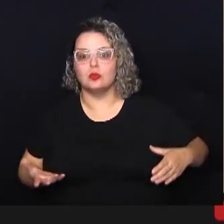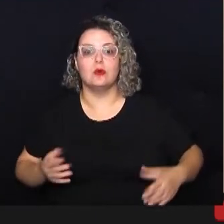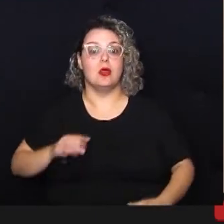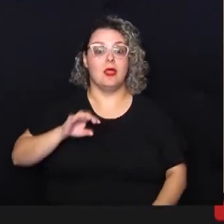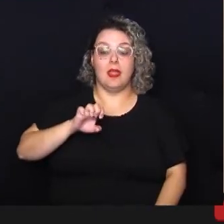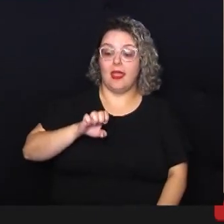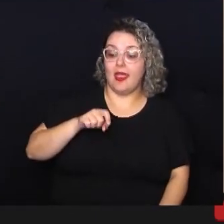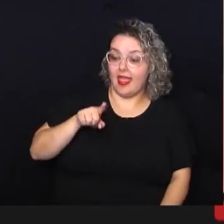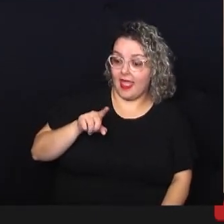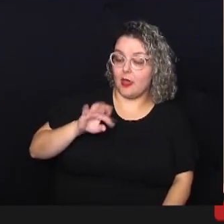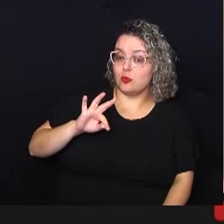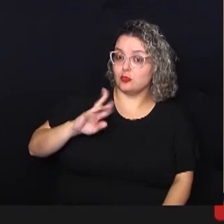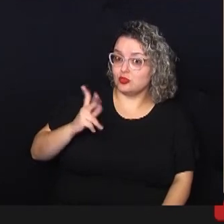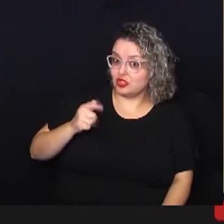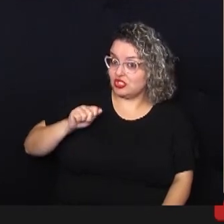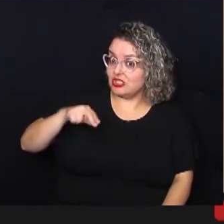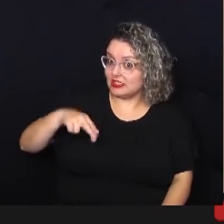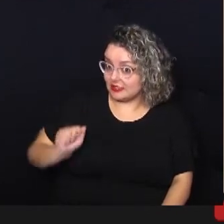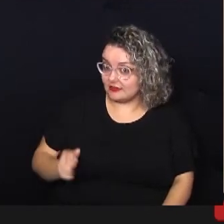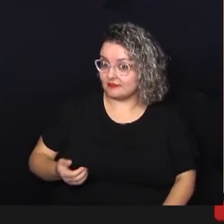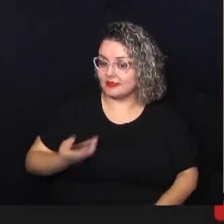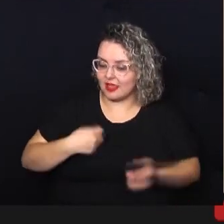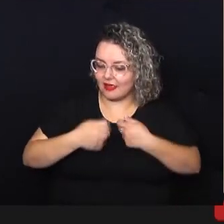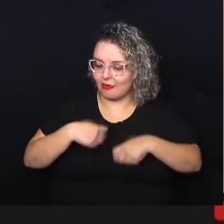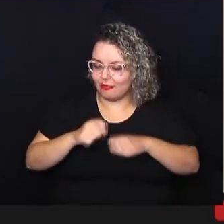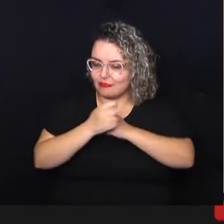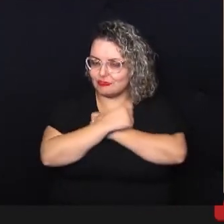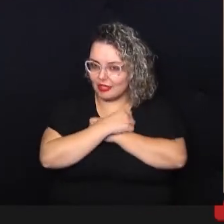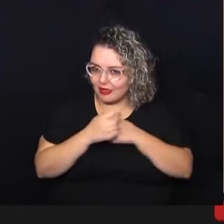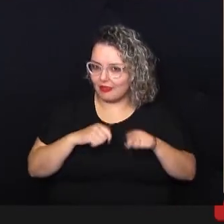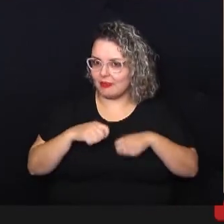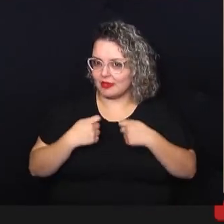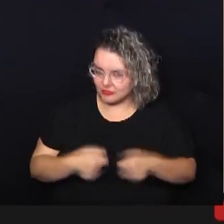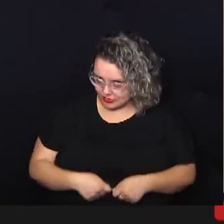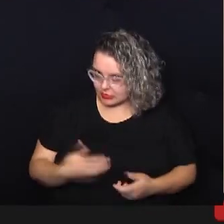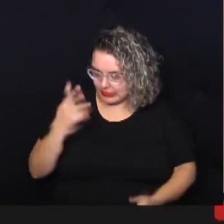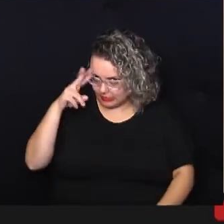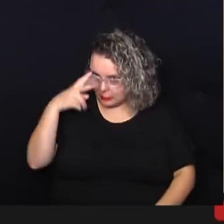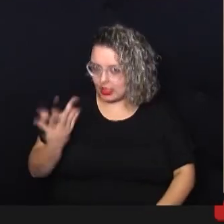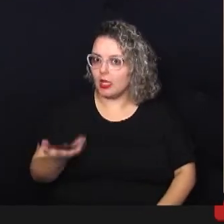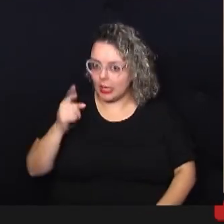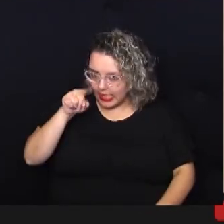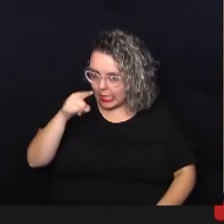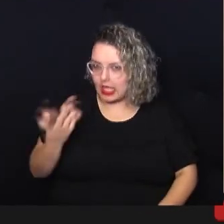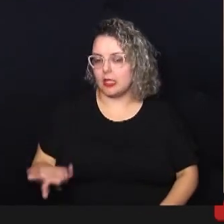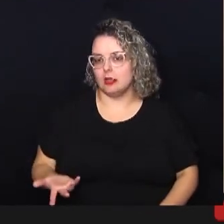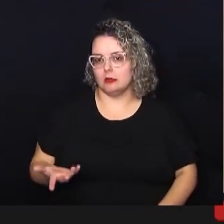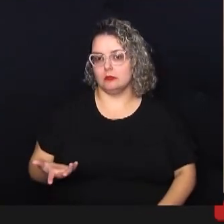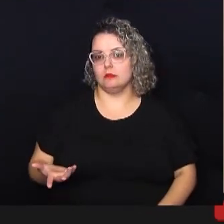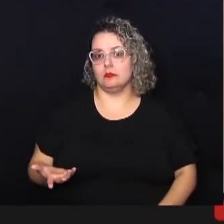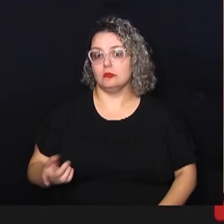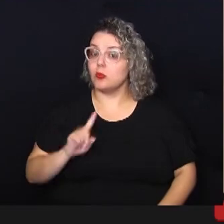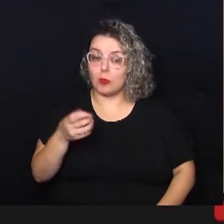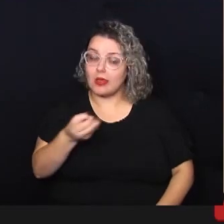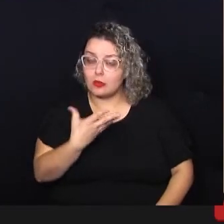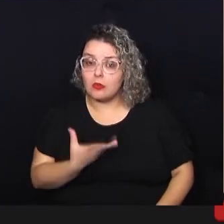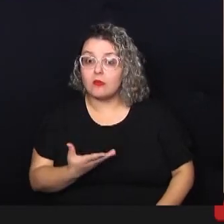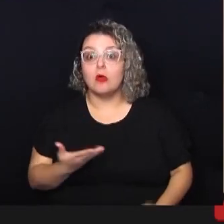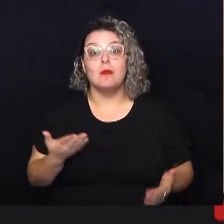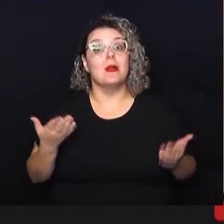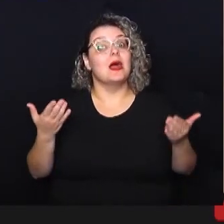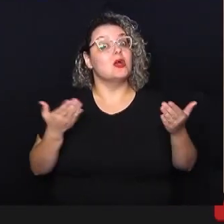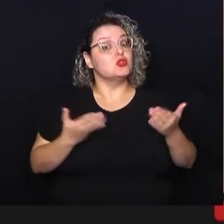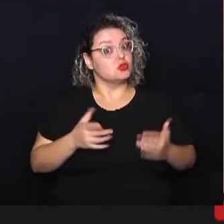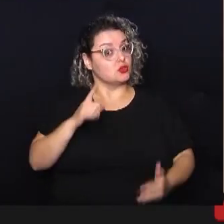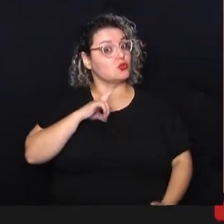Isso acontece já há muito tempo. Mas hoje a gente entende melhor as consequências disso na vida das crianças. Né? Então